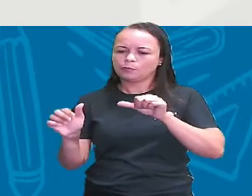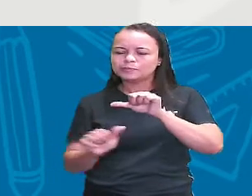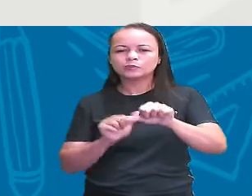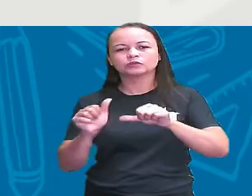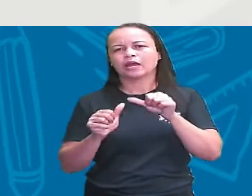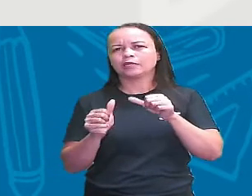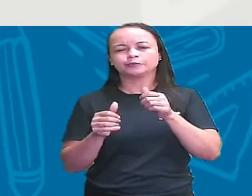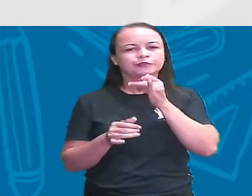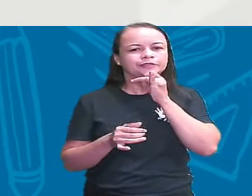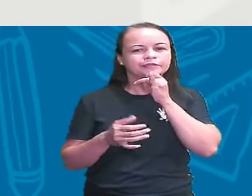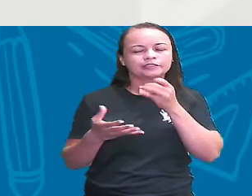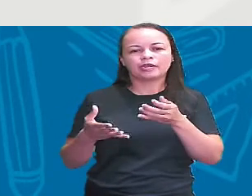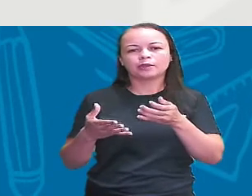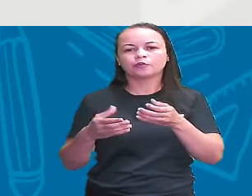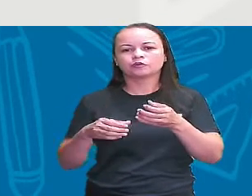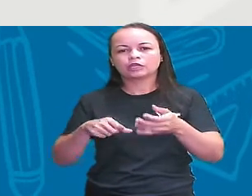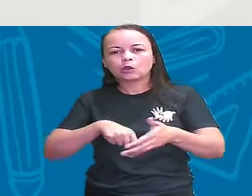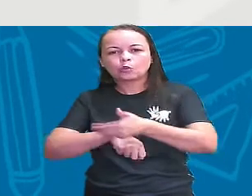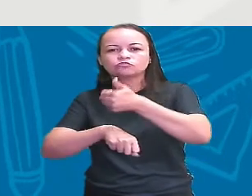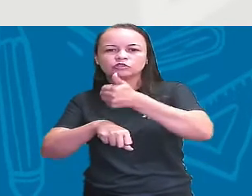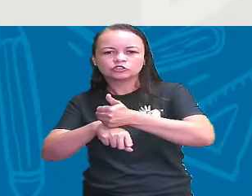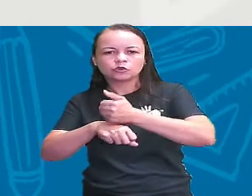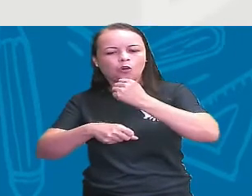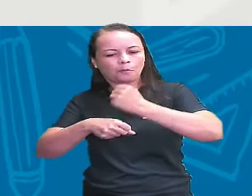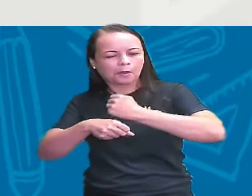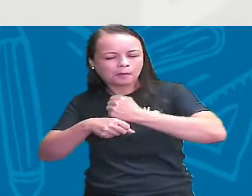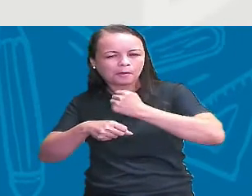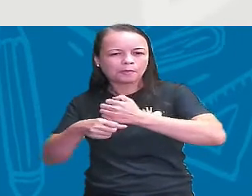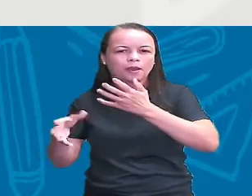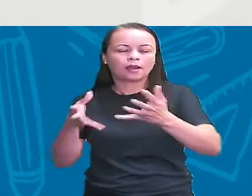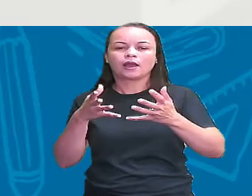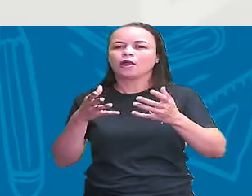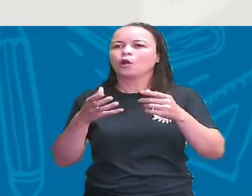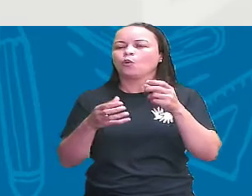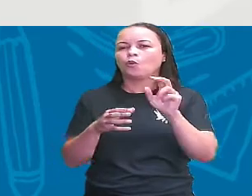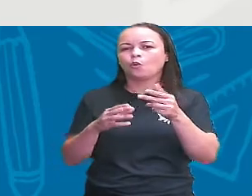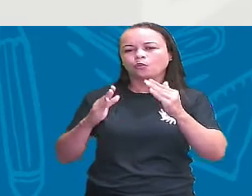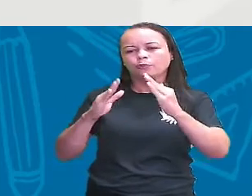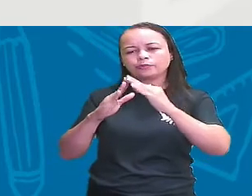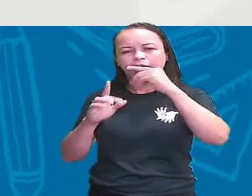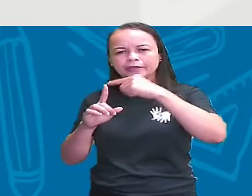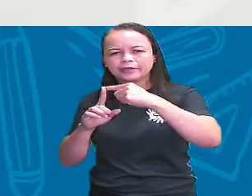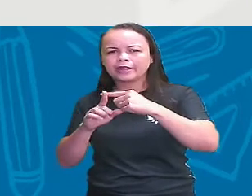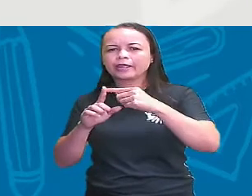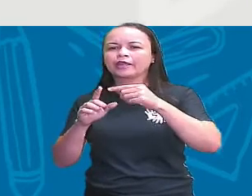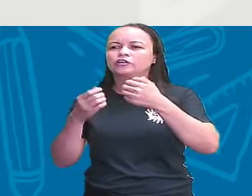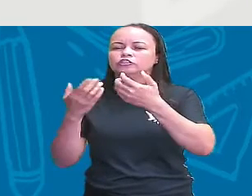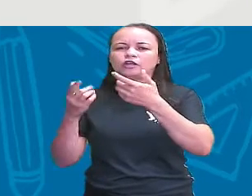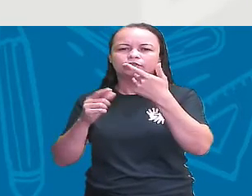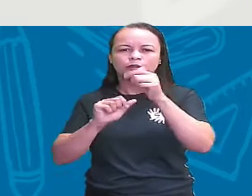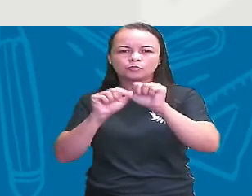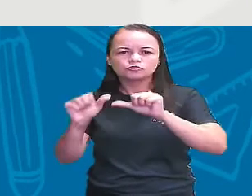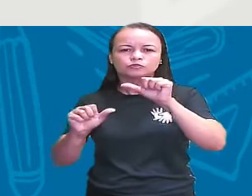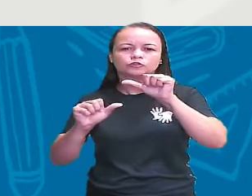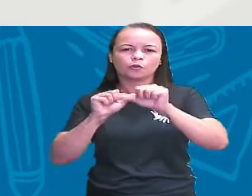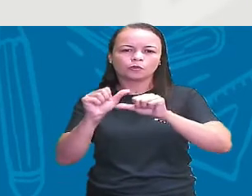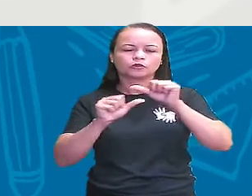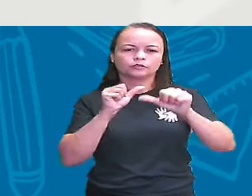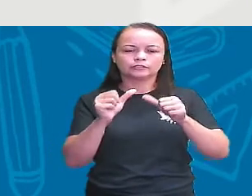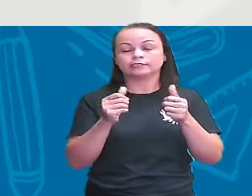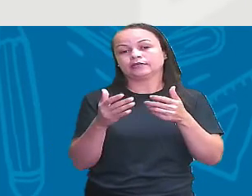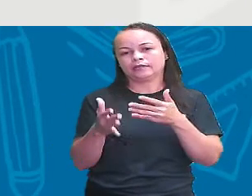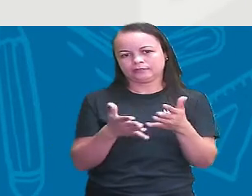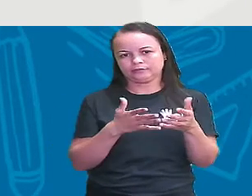uma escola, ou no lugar daquela igreja agora é uma outra coisa. Então, a paisagem está